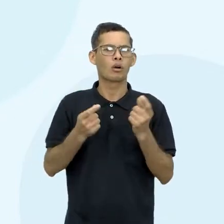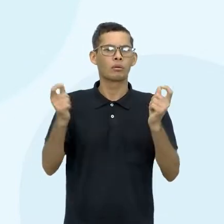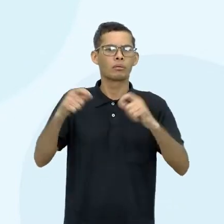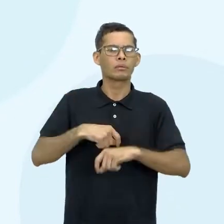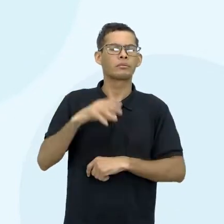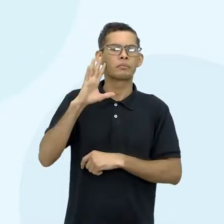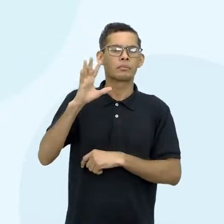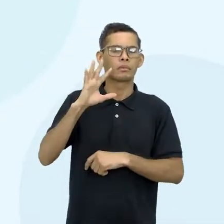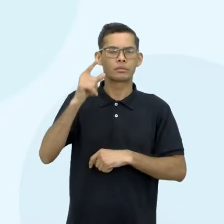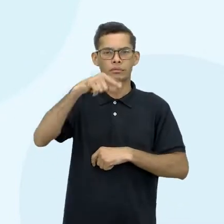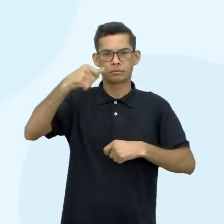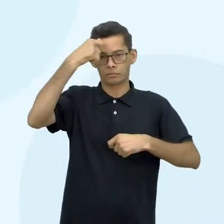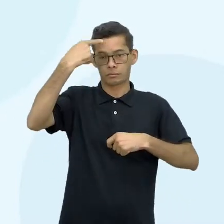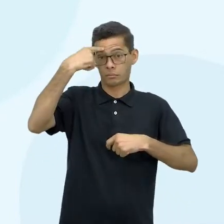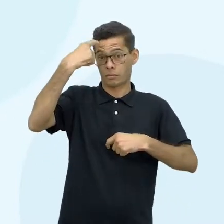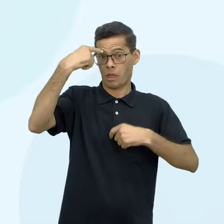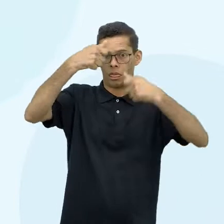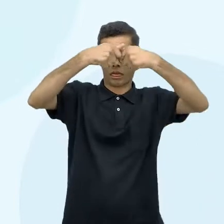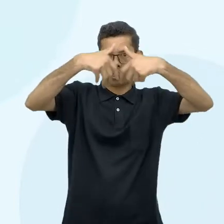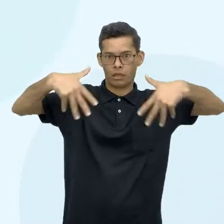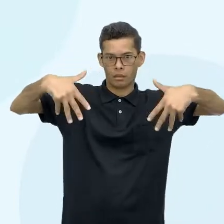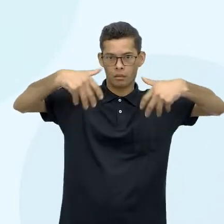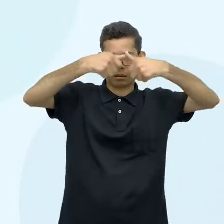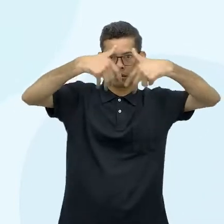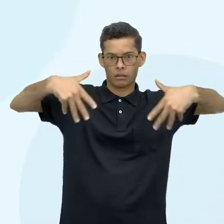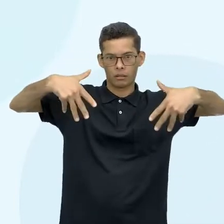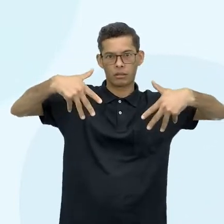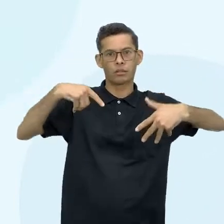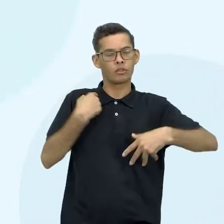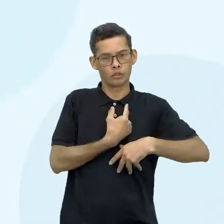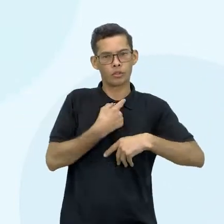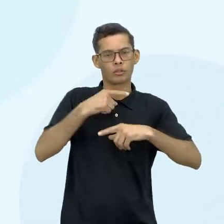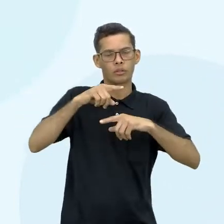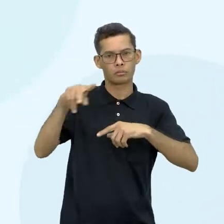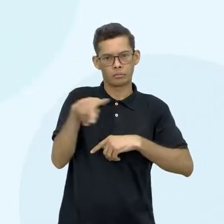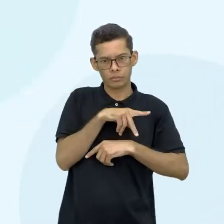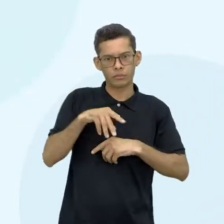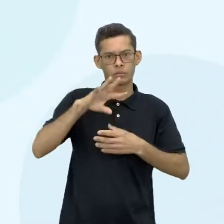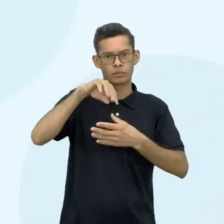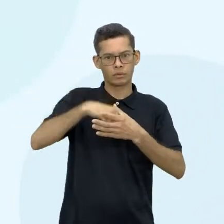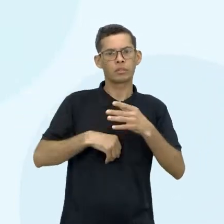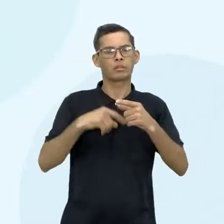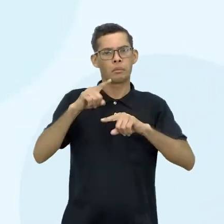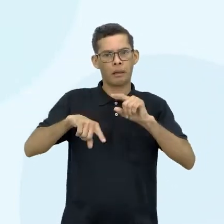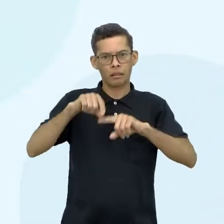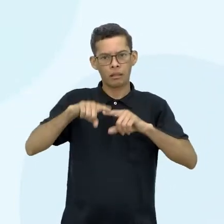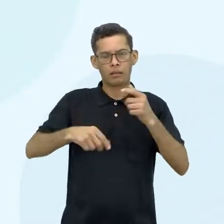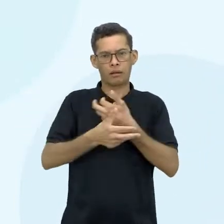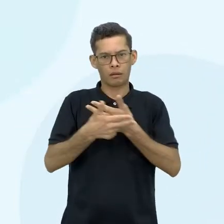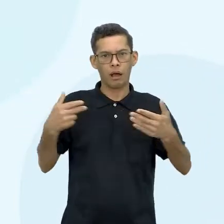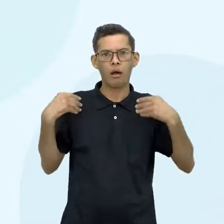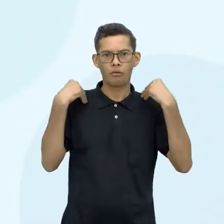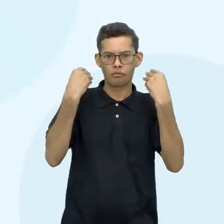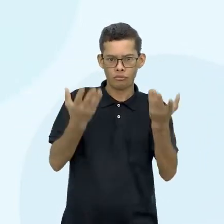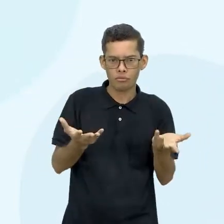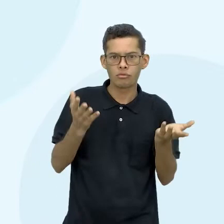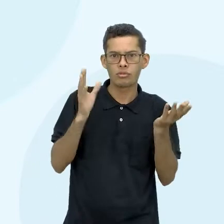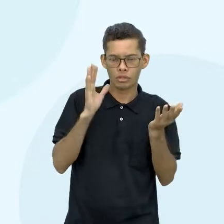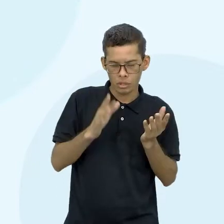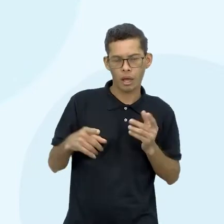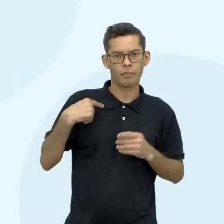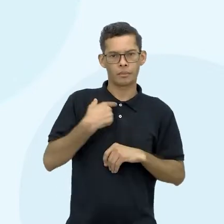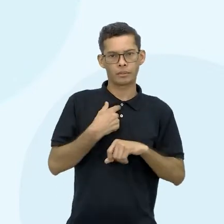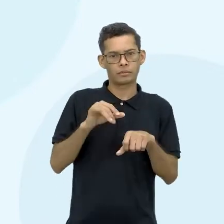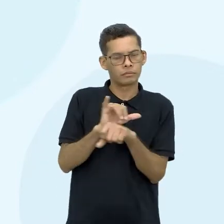de ideias, brainstorming. Isso está também no material que nós, professores, recebemos, para que a gente possa realizar